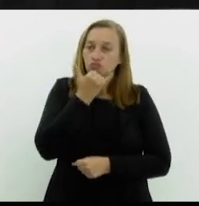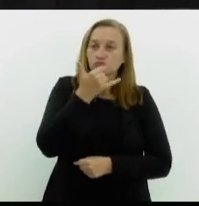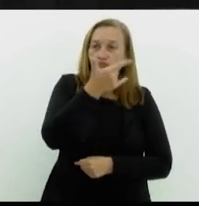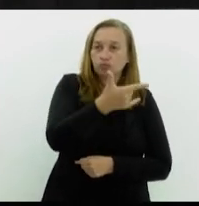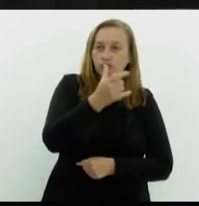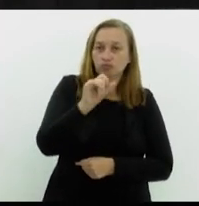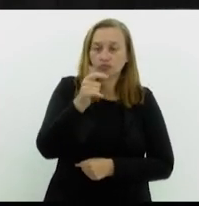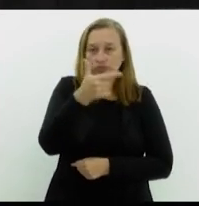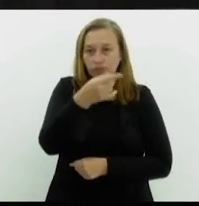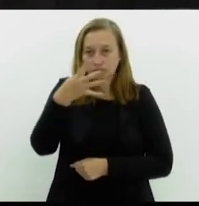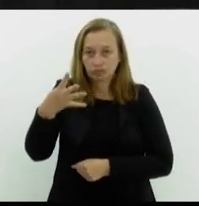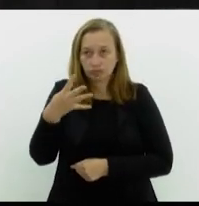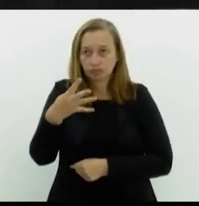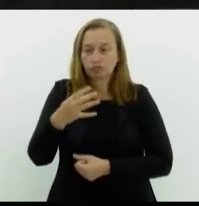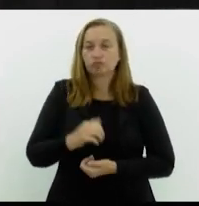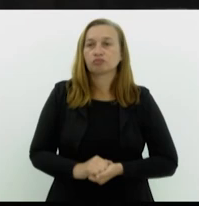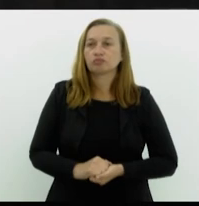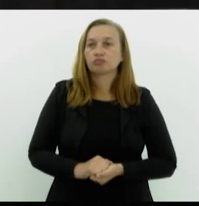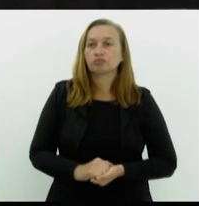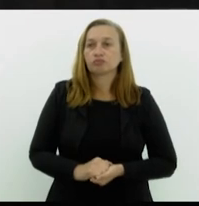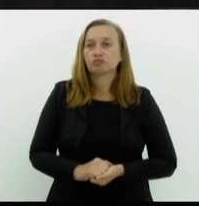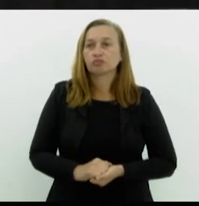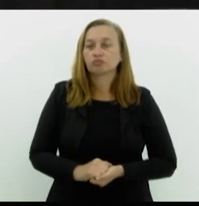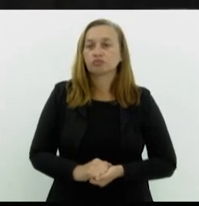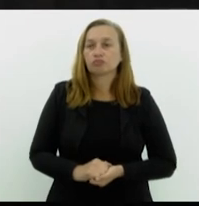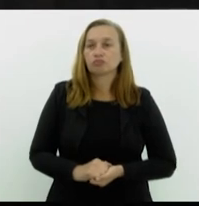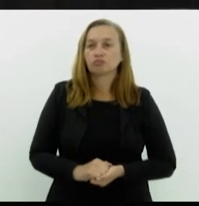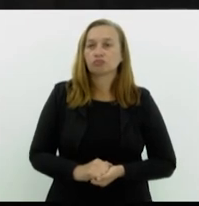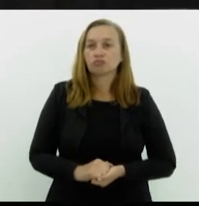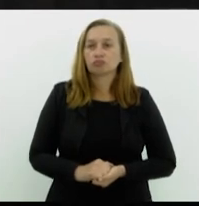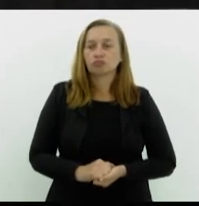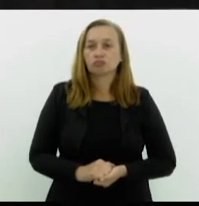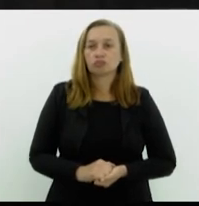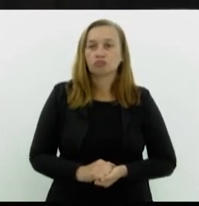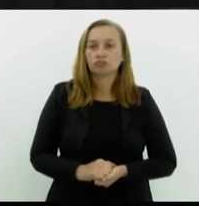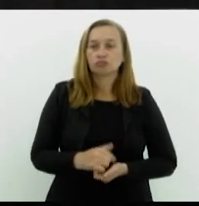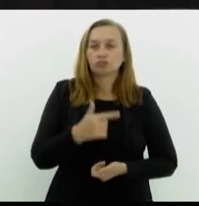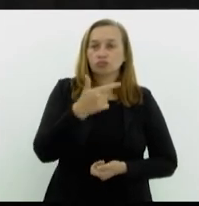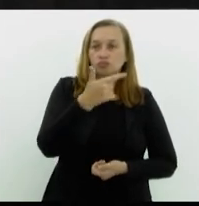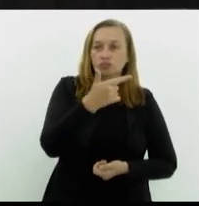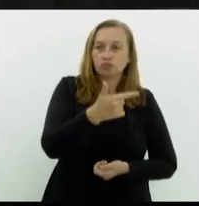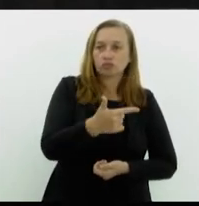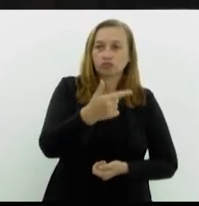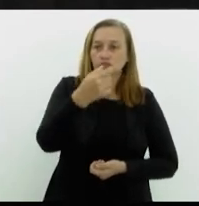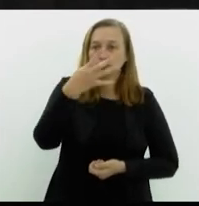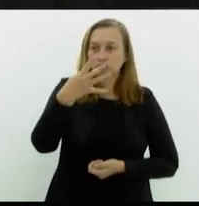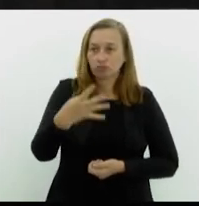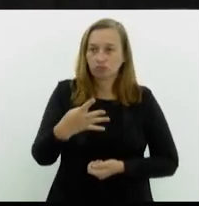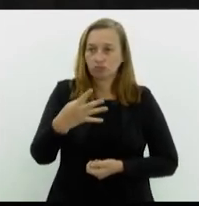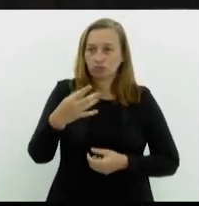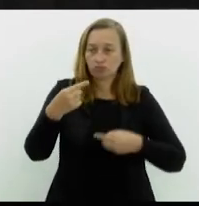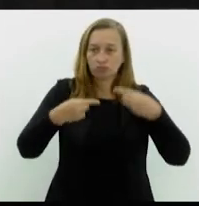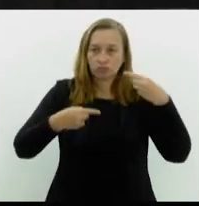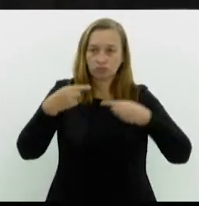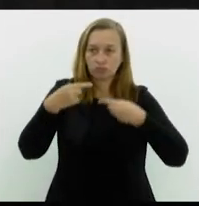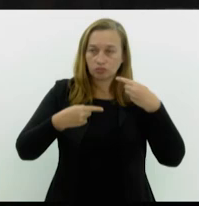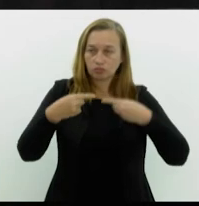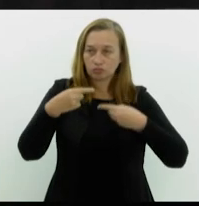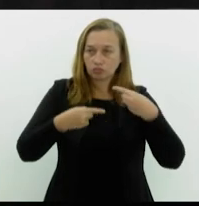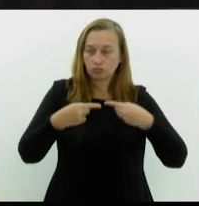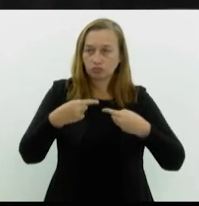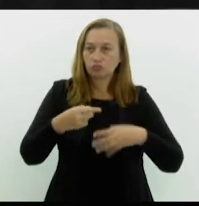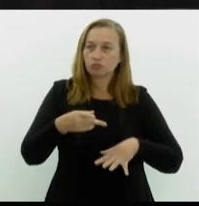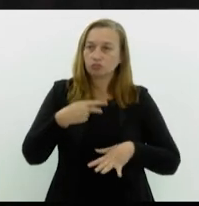2024, talvez já seja o 24º discurso, para ser modesto, que